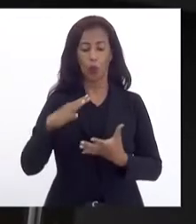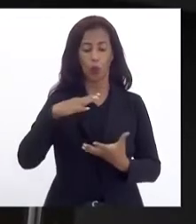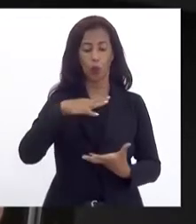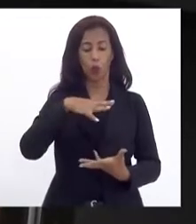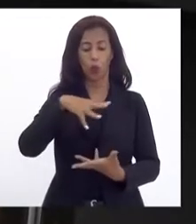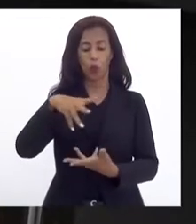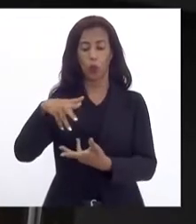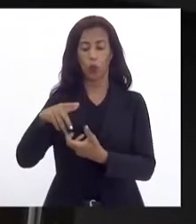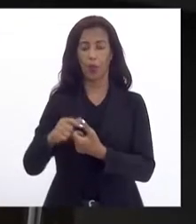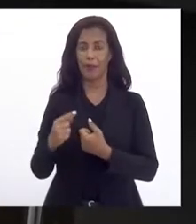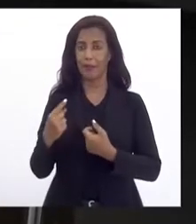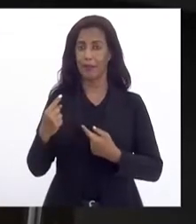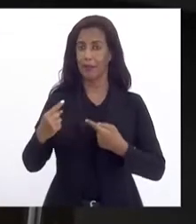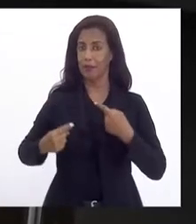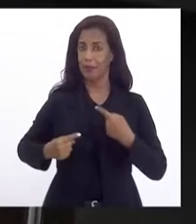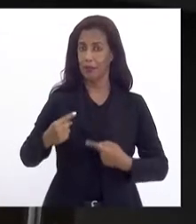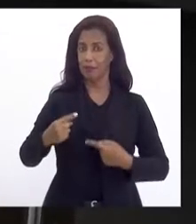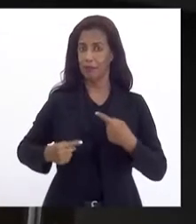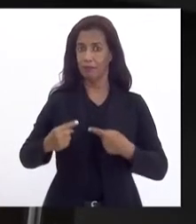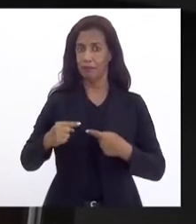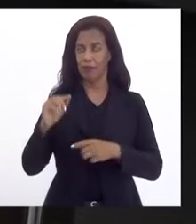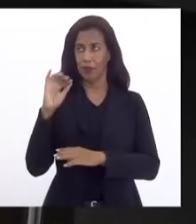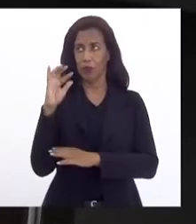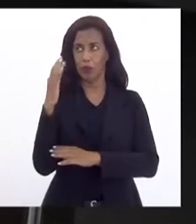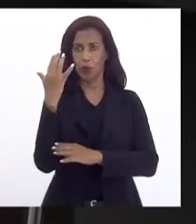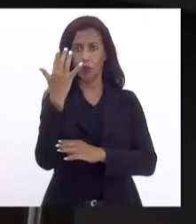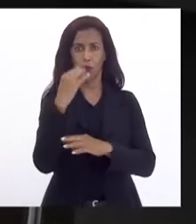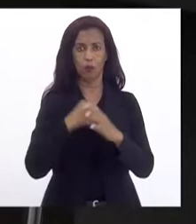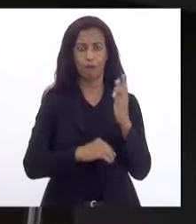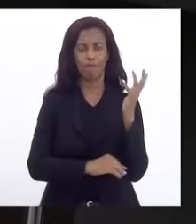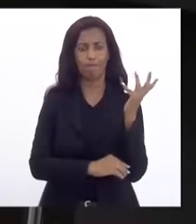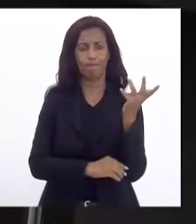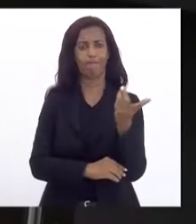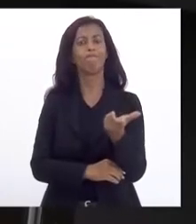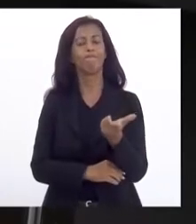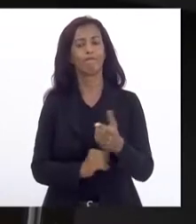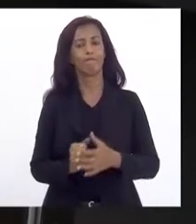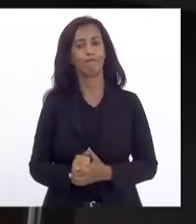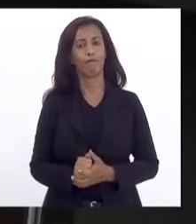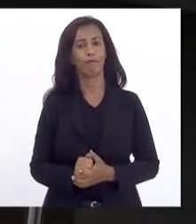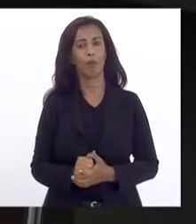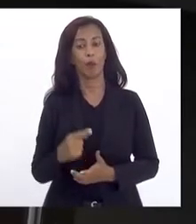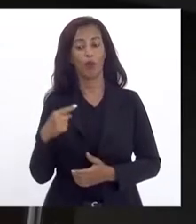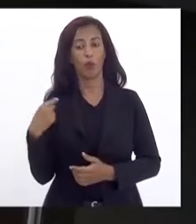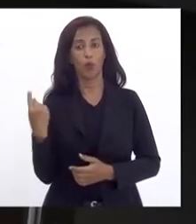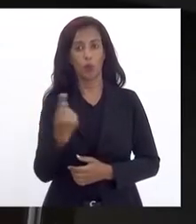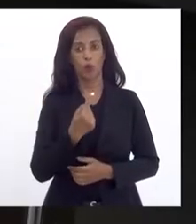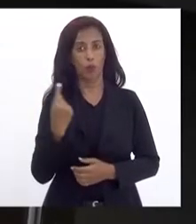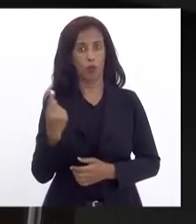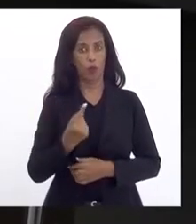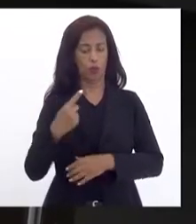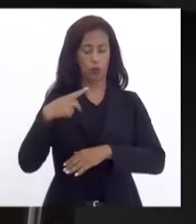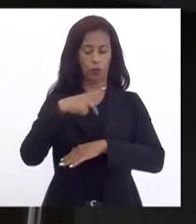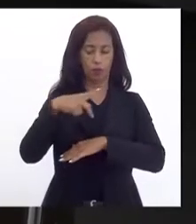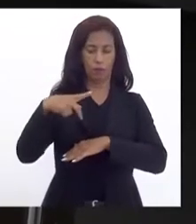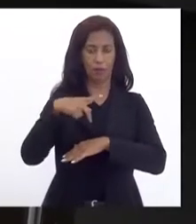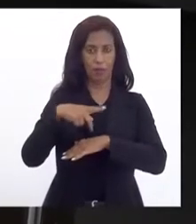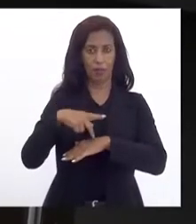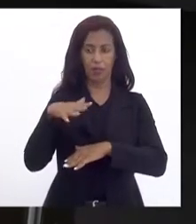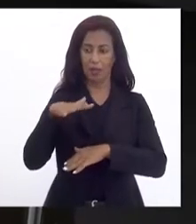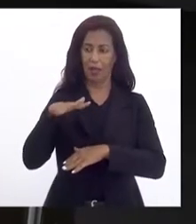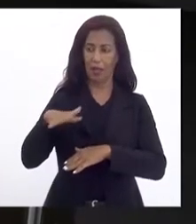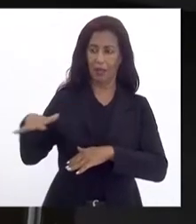mundialmente discutindo a questão ambiental. A posição do nosso país nessa área, deputado Márcio